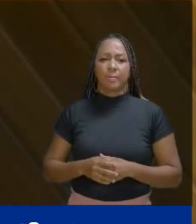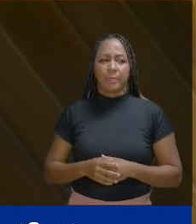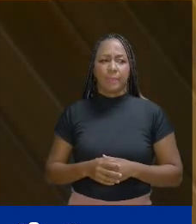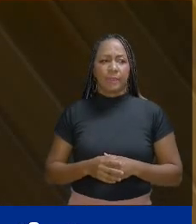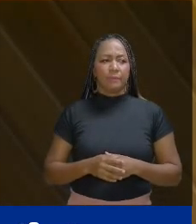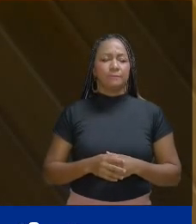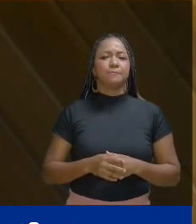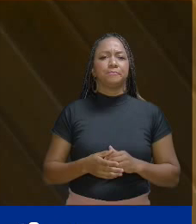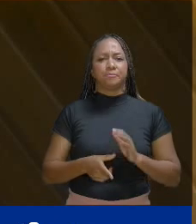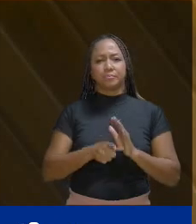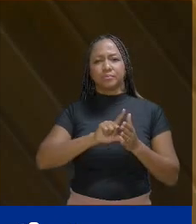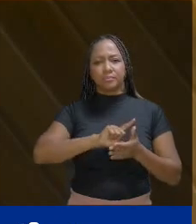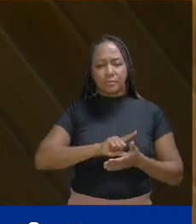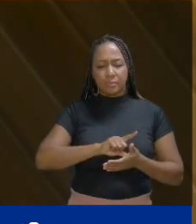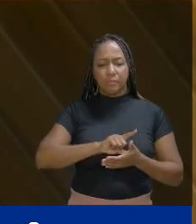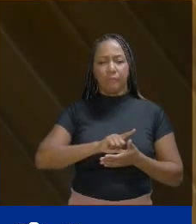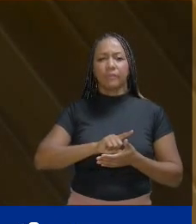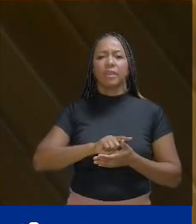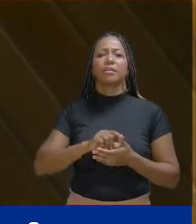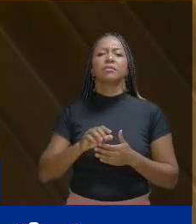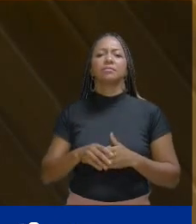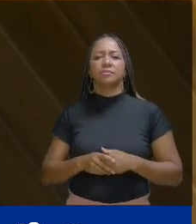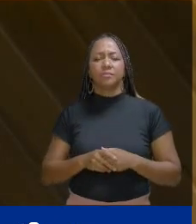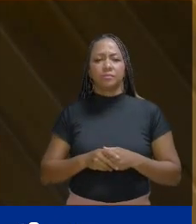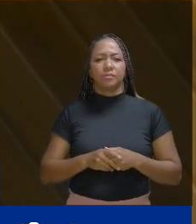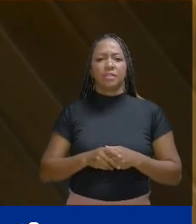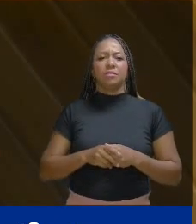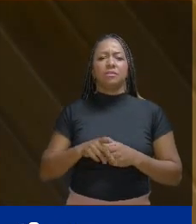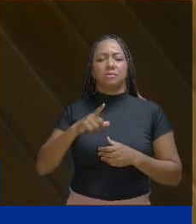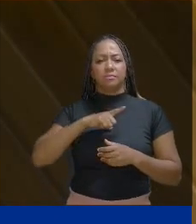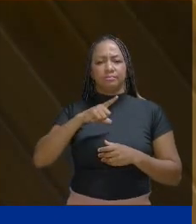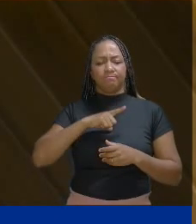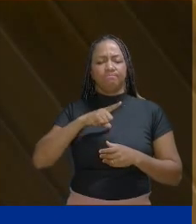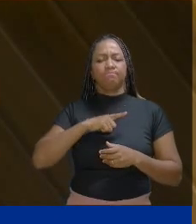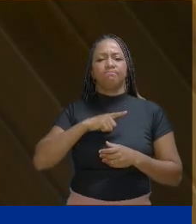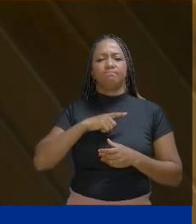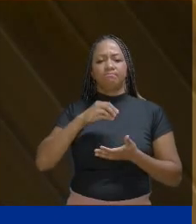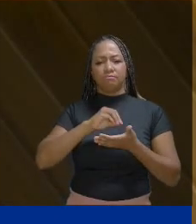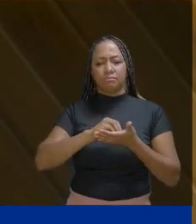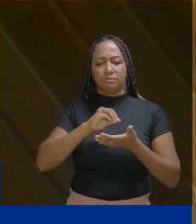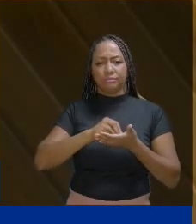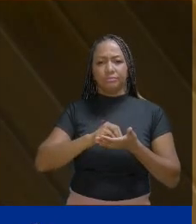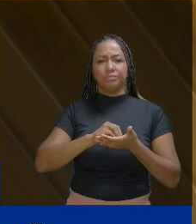às preliminares de ilegitimidade passiva e decadência,